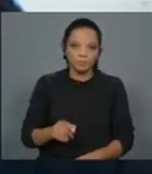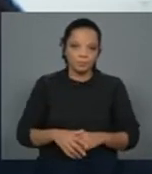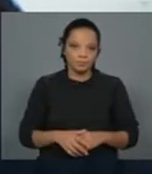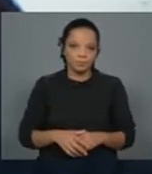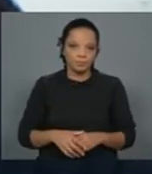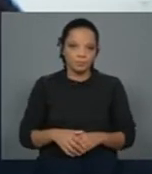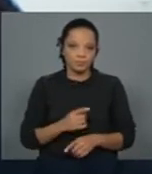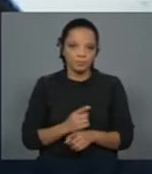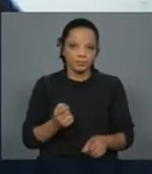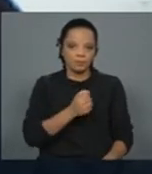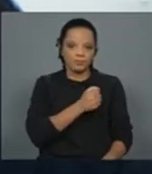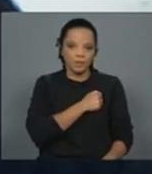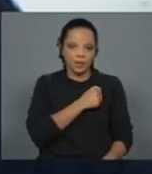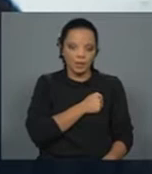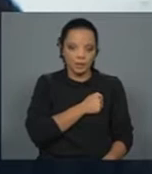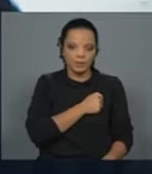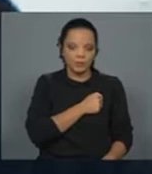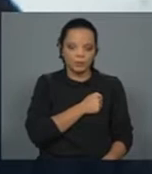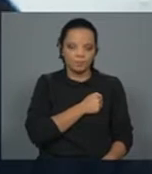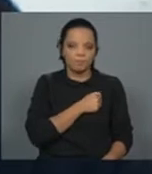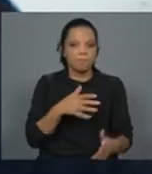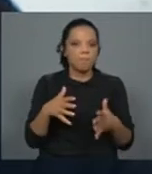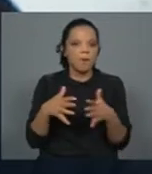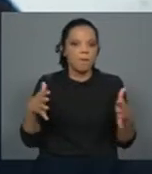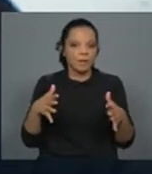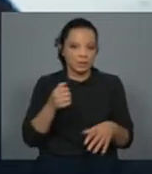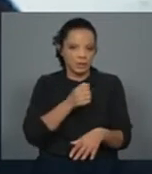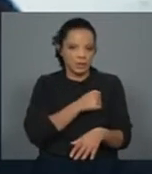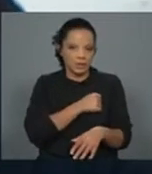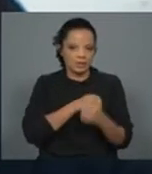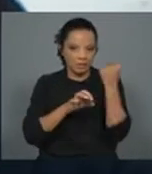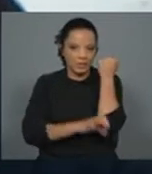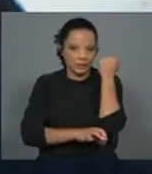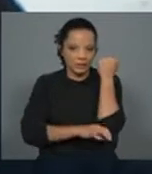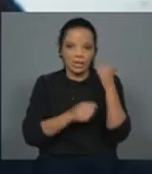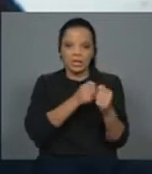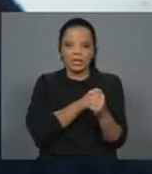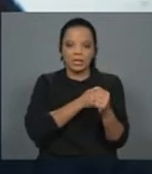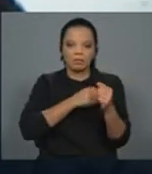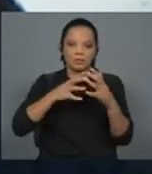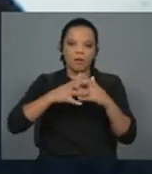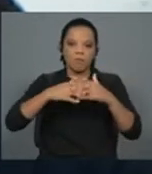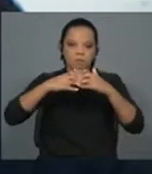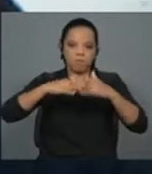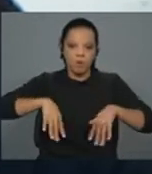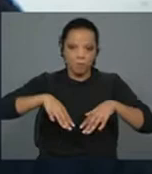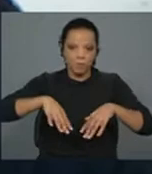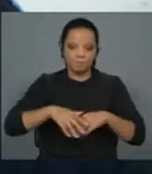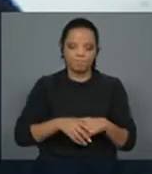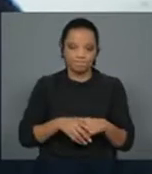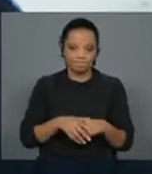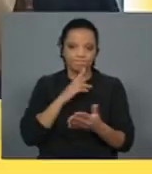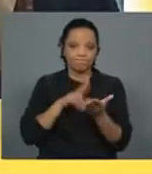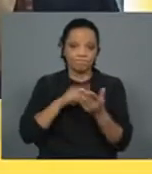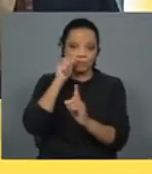porque a maior parte das casas dessas freguesias vieram abaixo. E a verdade é que Frederico Machado